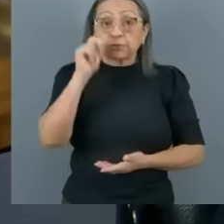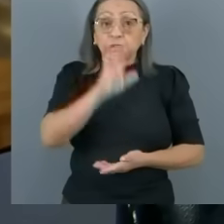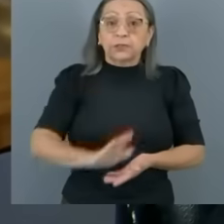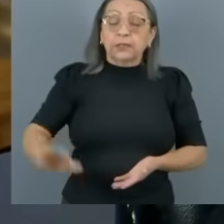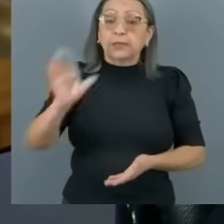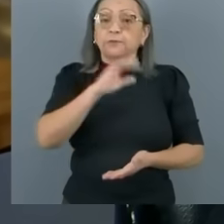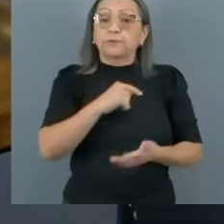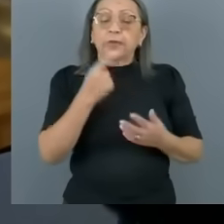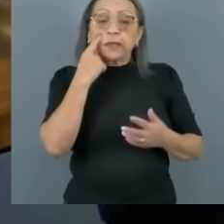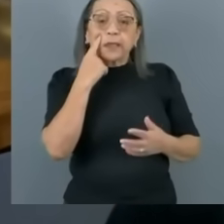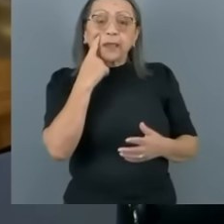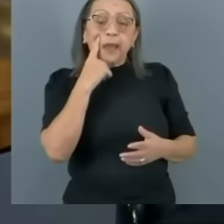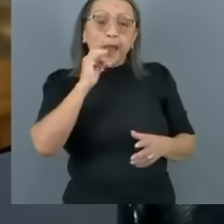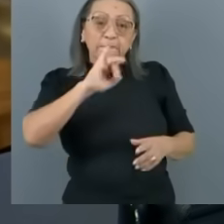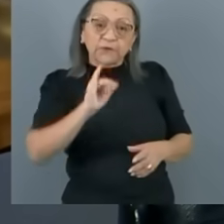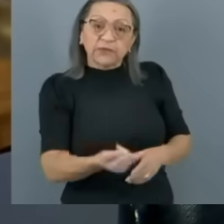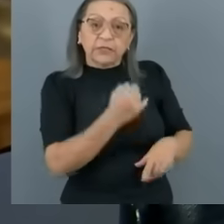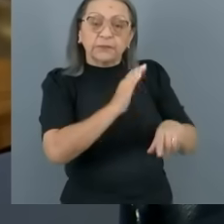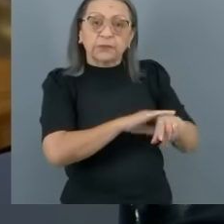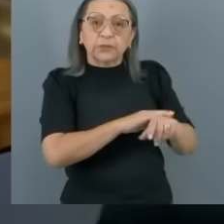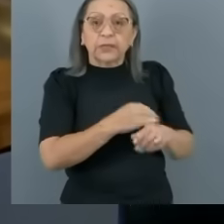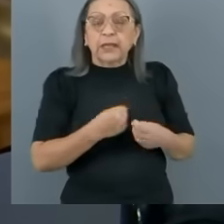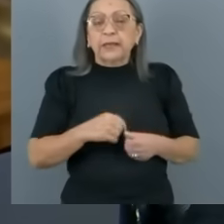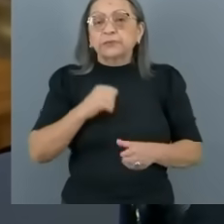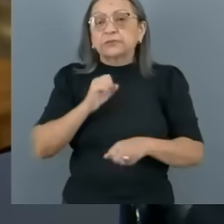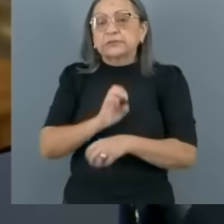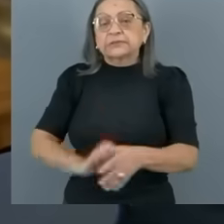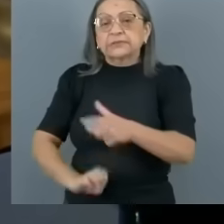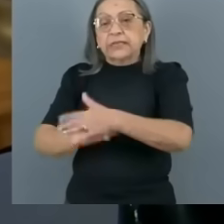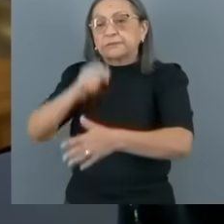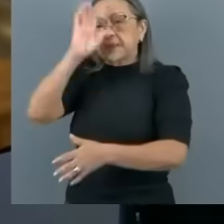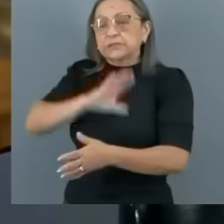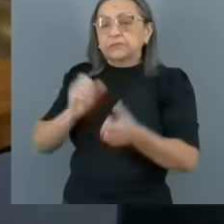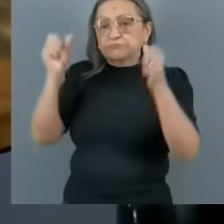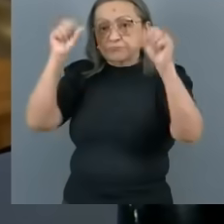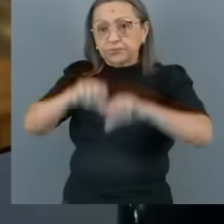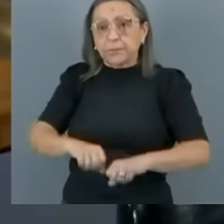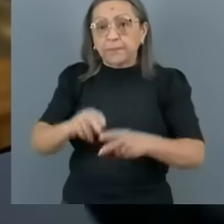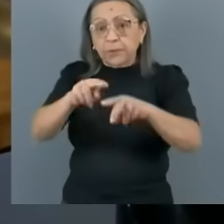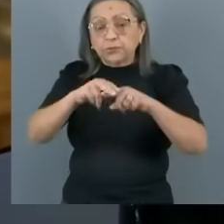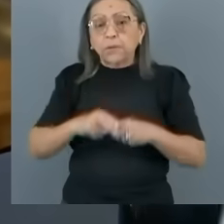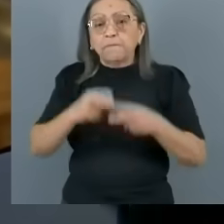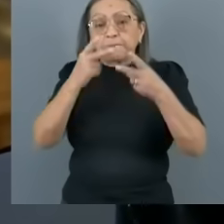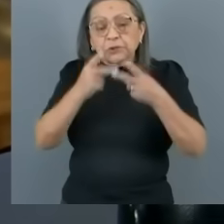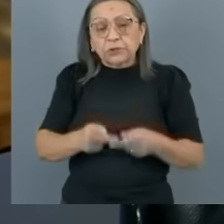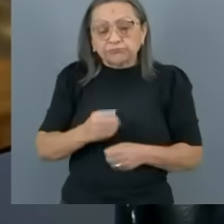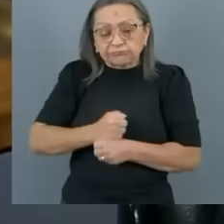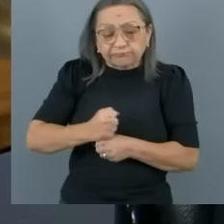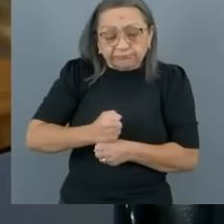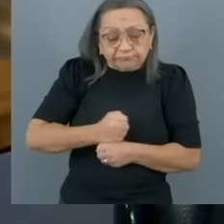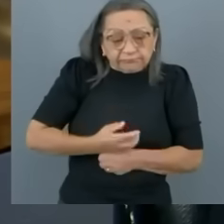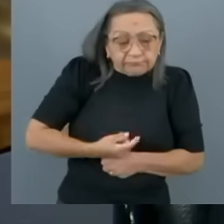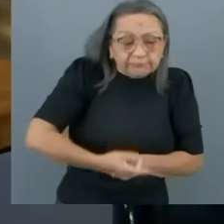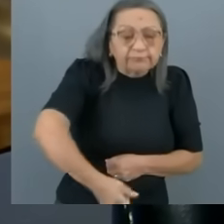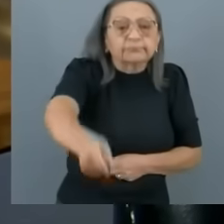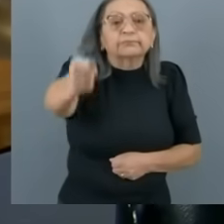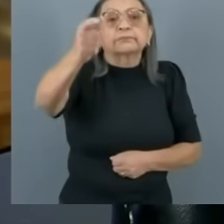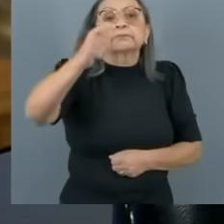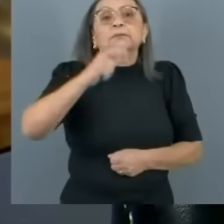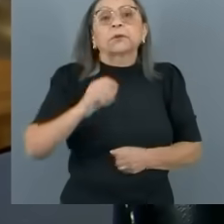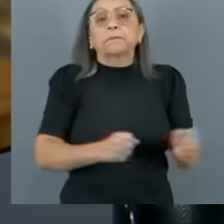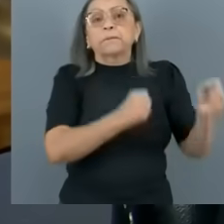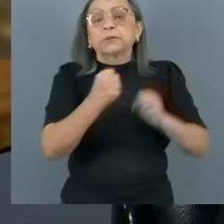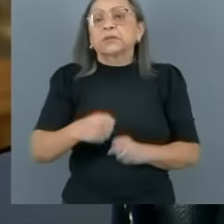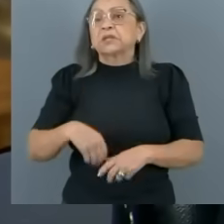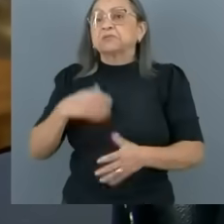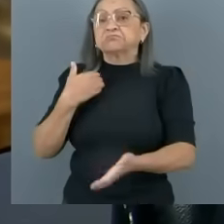máquina pública, desmonte do Estado brasileiro em função de um projeto de perpetuação de um partido do poder e que se exploda o